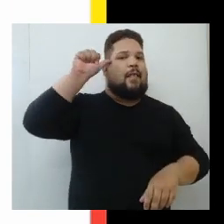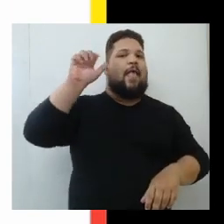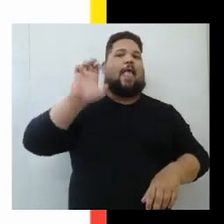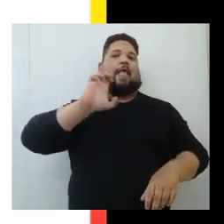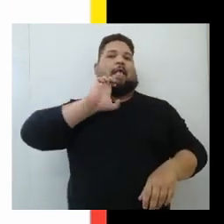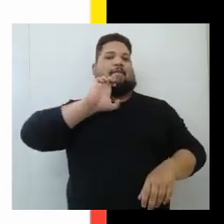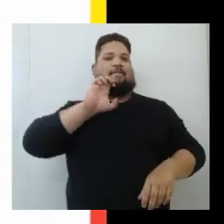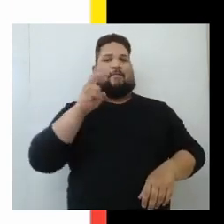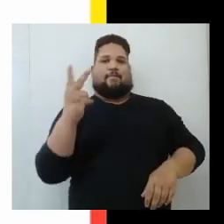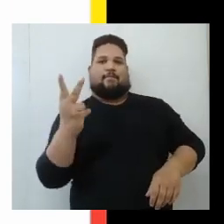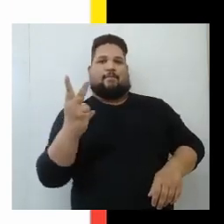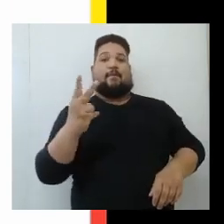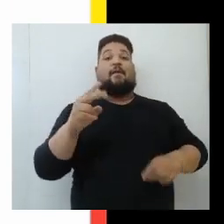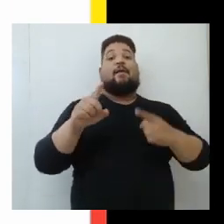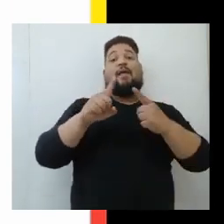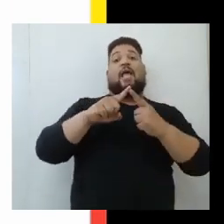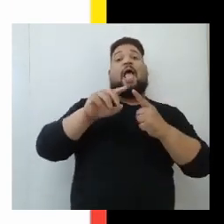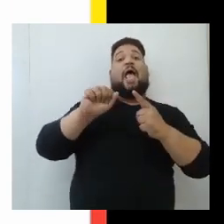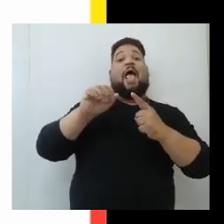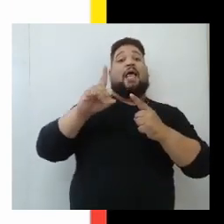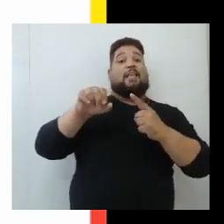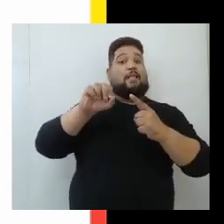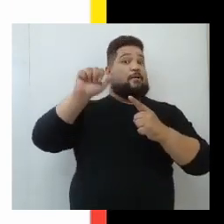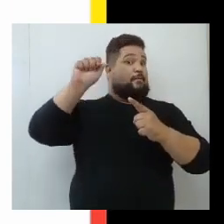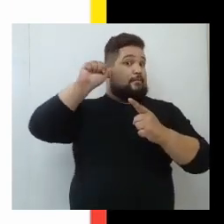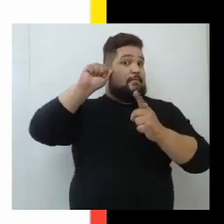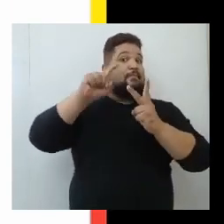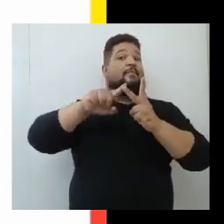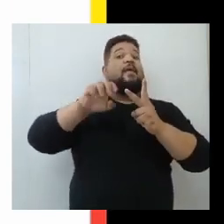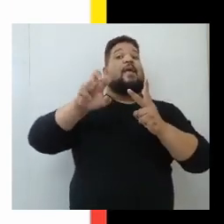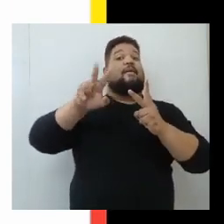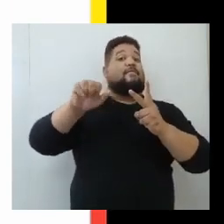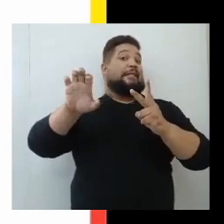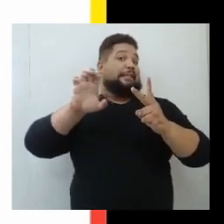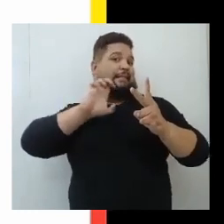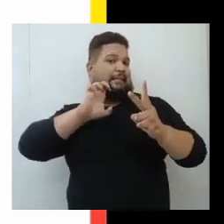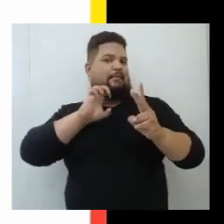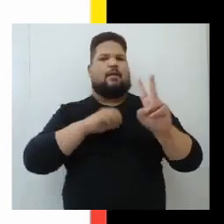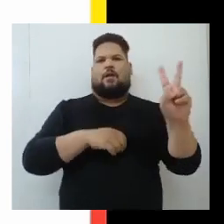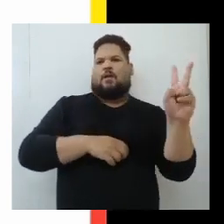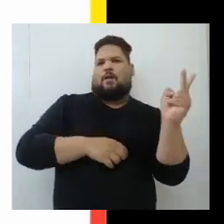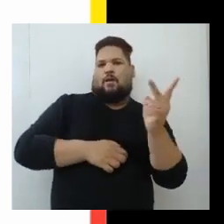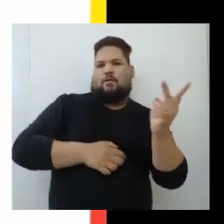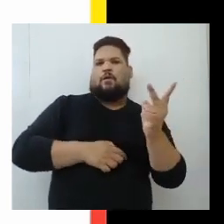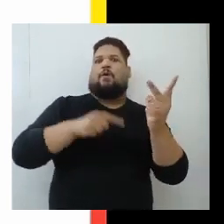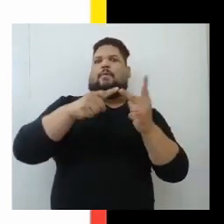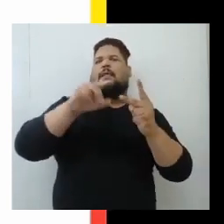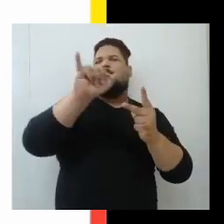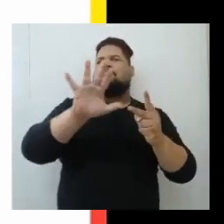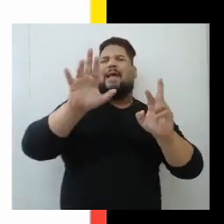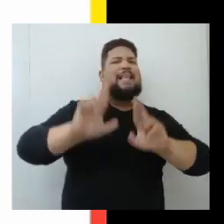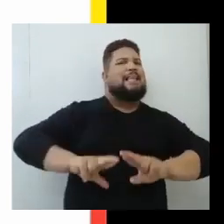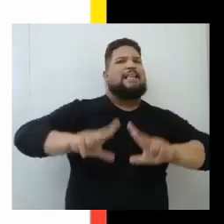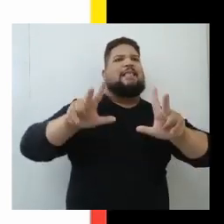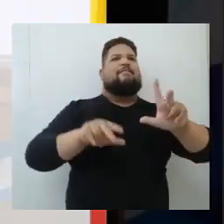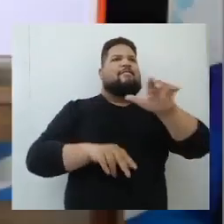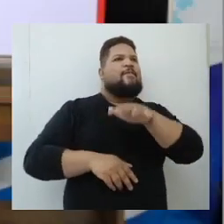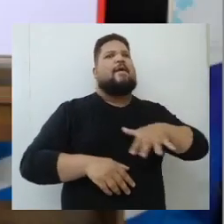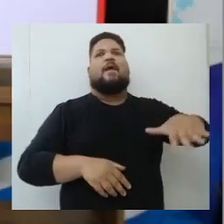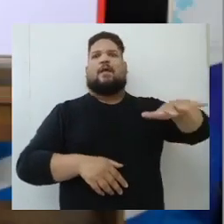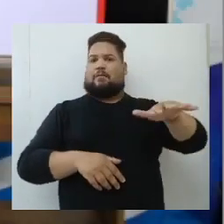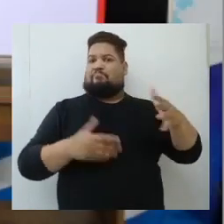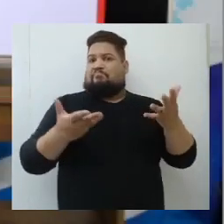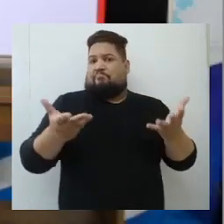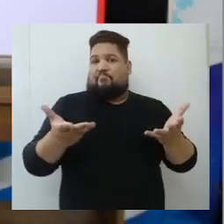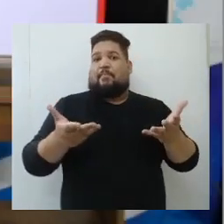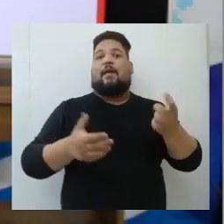Eva. Você pode ver que as figuras trazem uma imagem bem diferente de certas representações que nós temos. Então, você